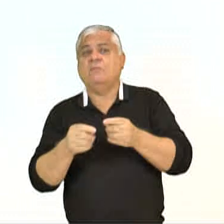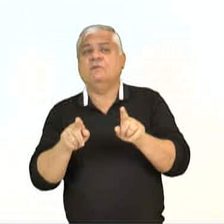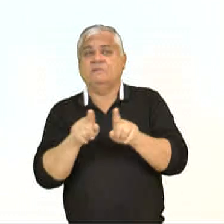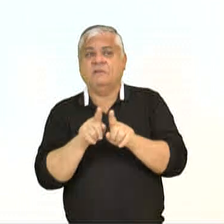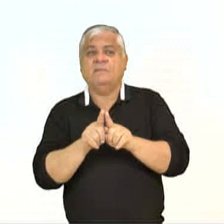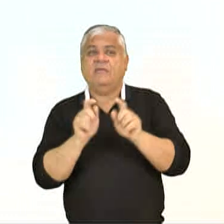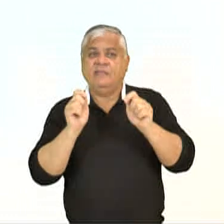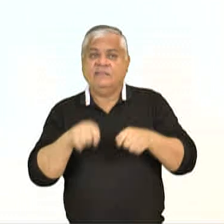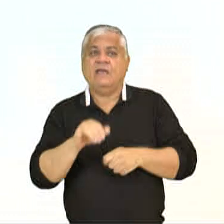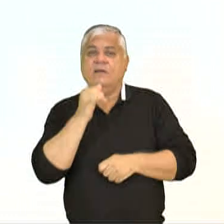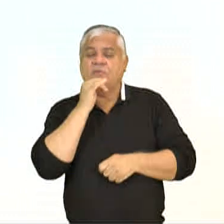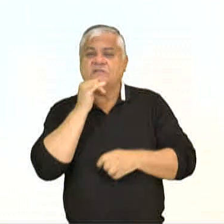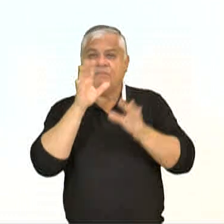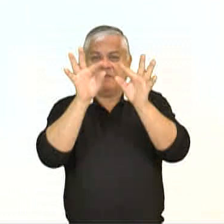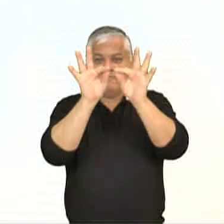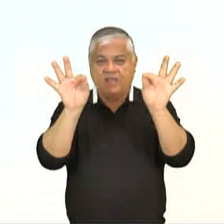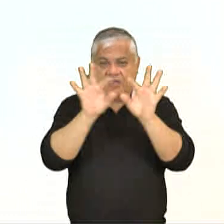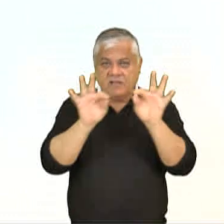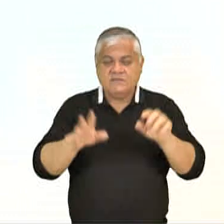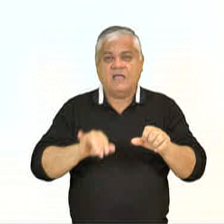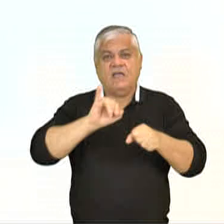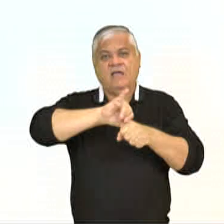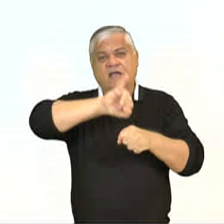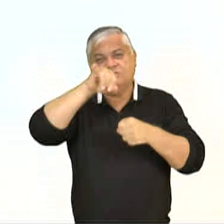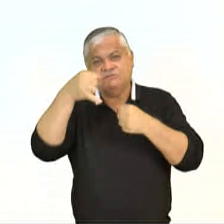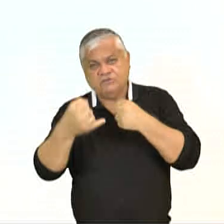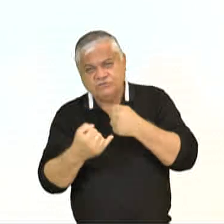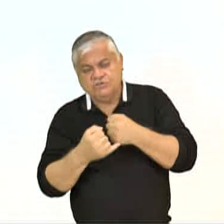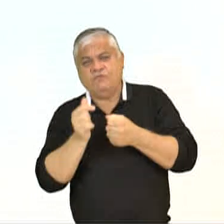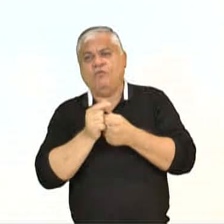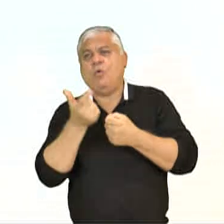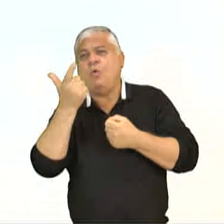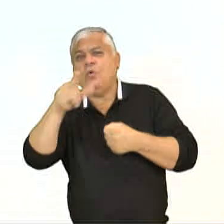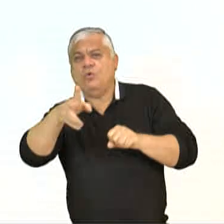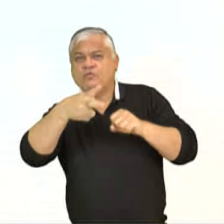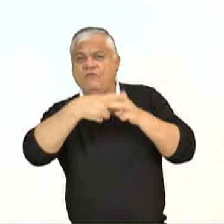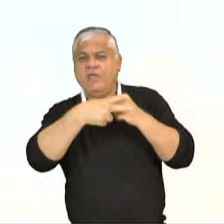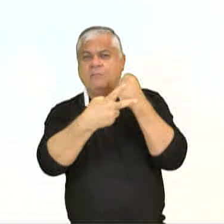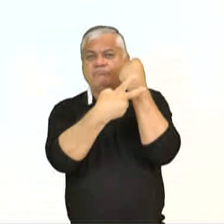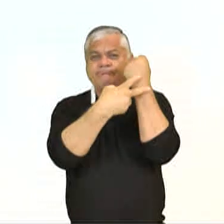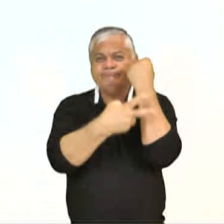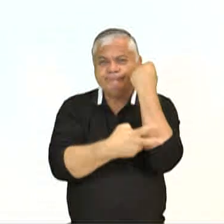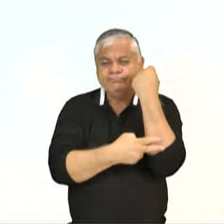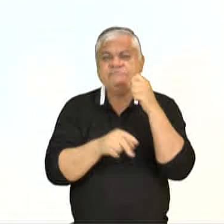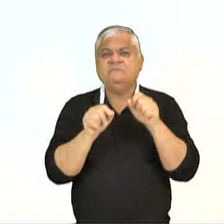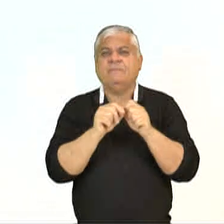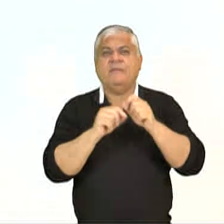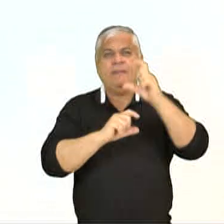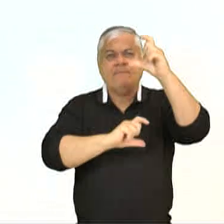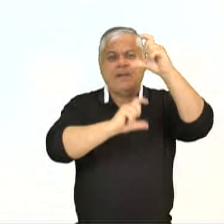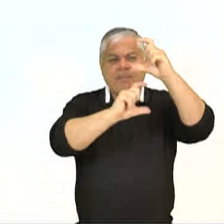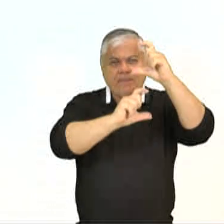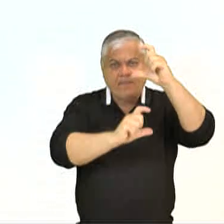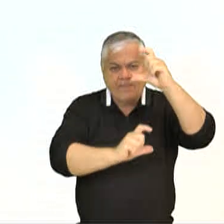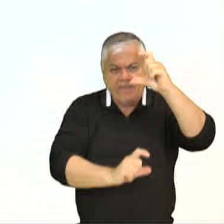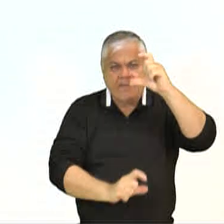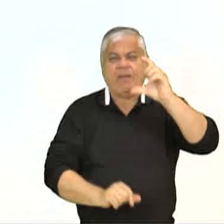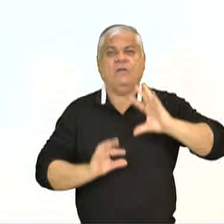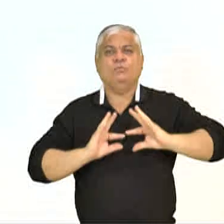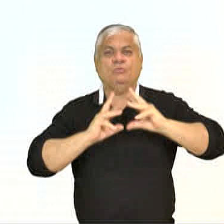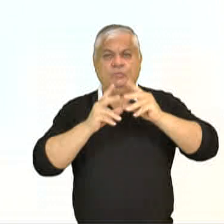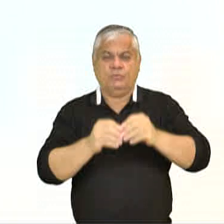também podem caracterizar adjetivos, outros advérbios e até orações inteiras. Exerce uma